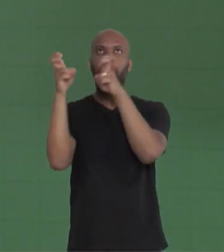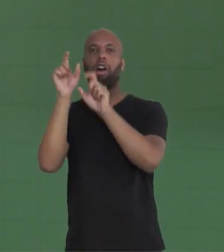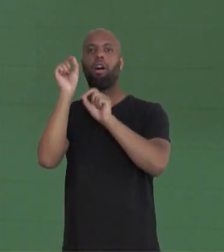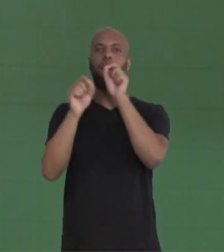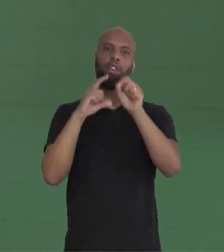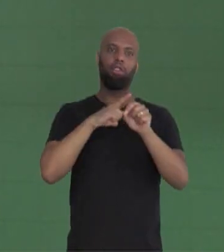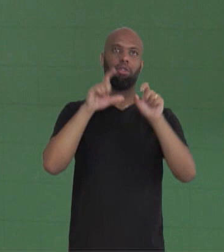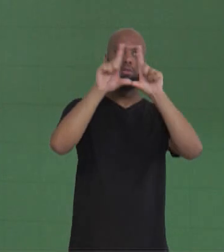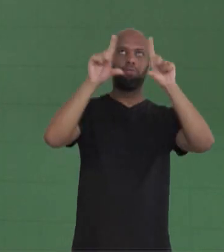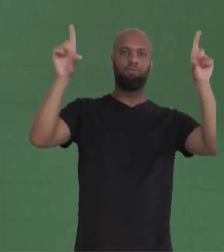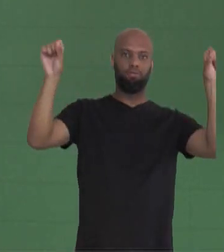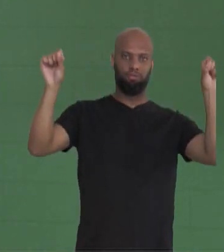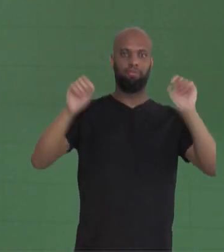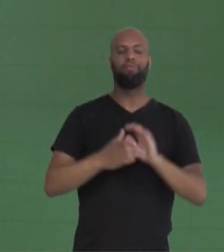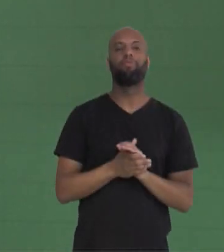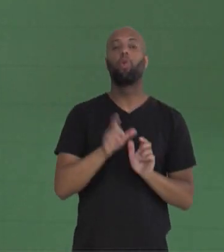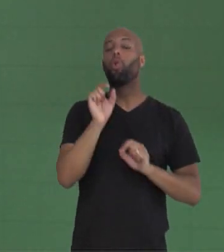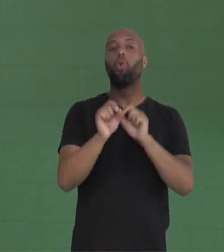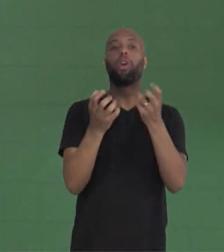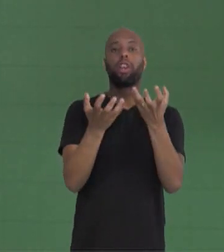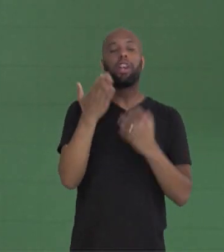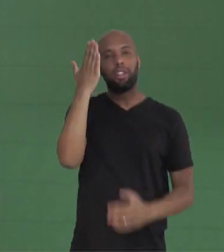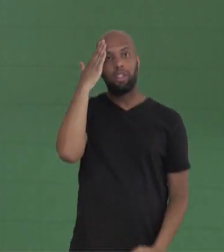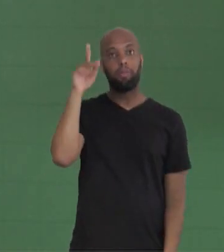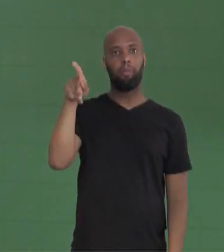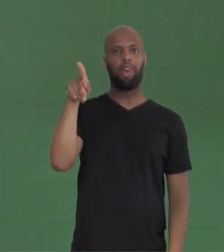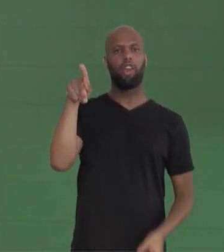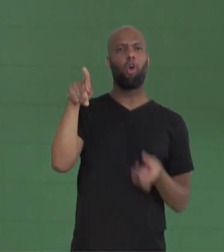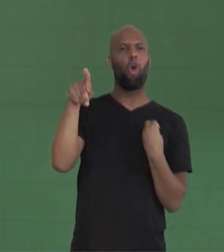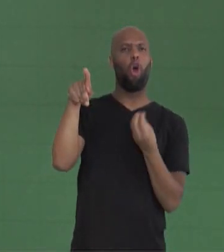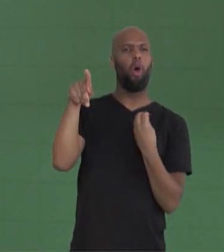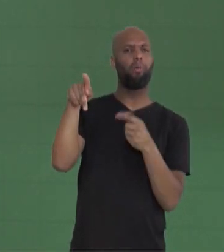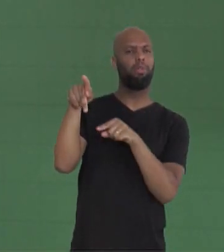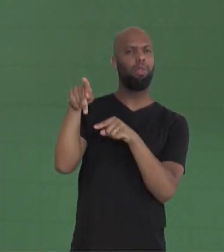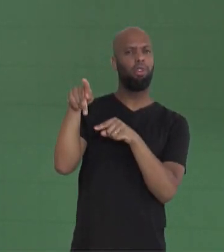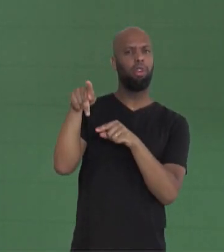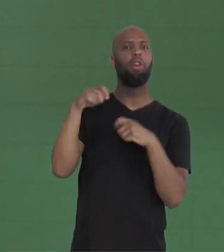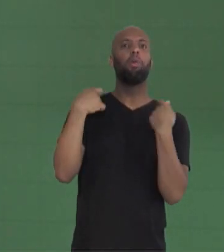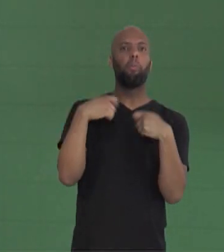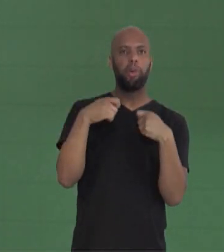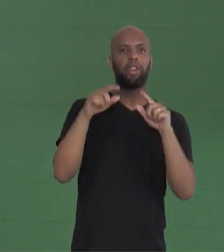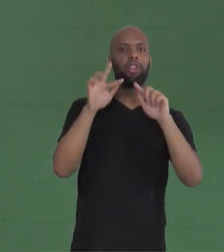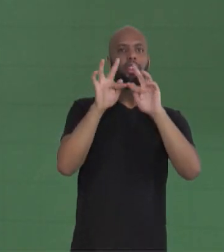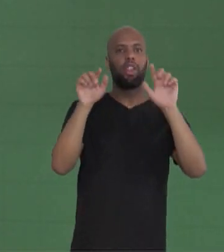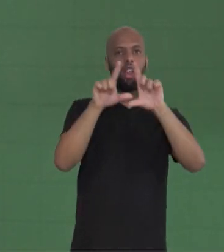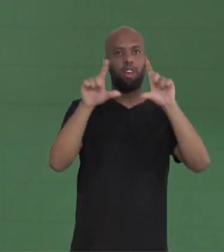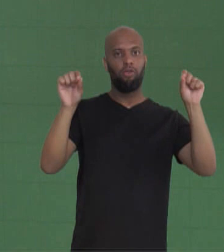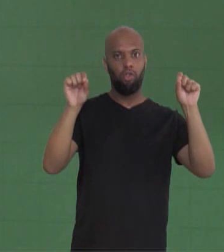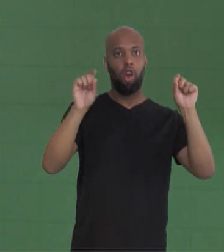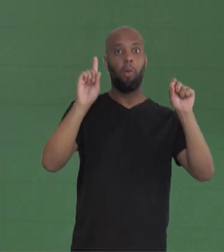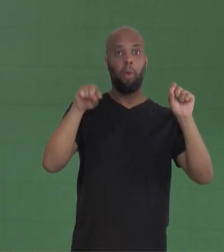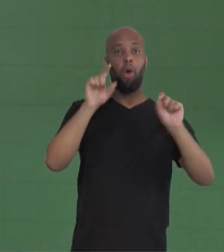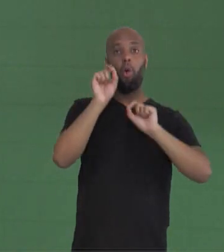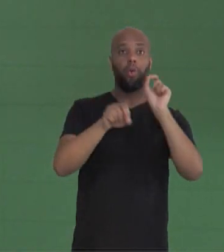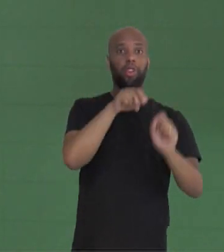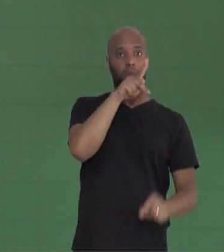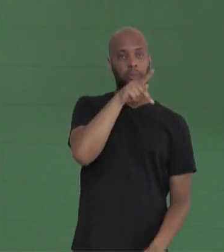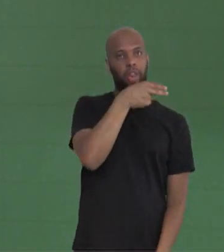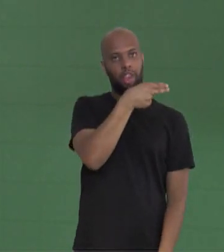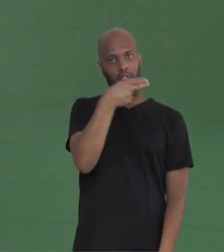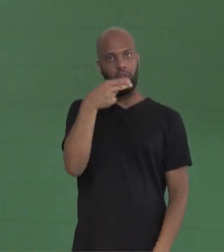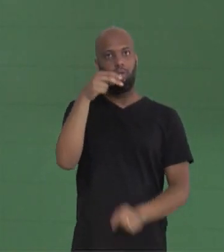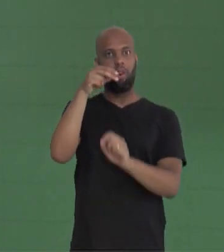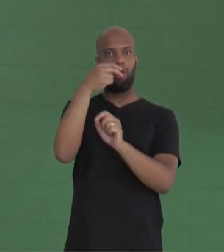tá? E daí, o que ele quer calcular? O período. Como que a gente calcula o período? 2π sobre o módulo do